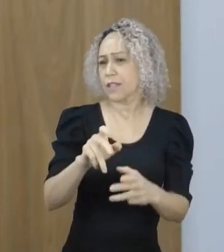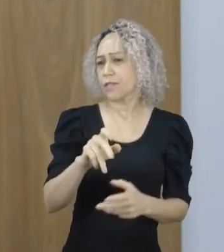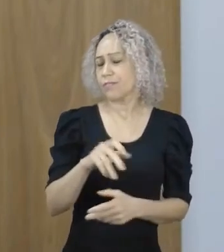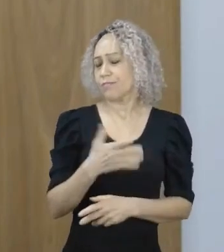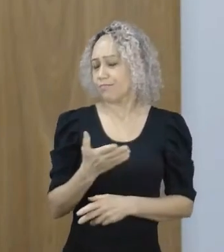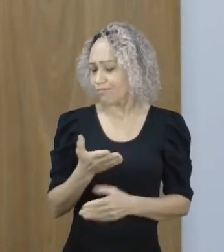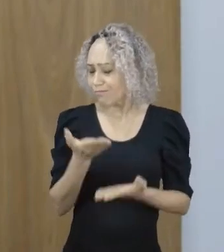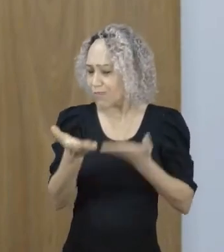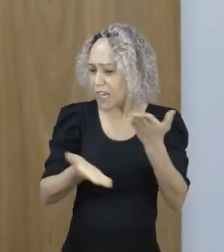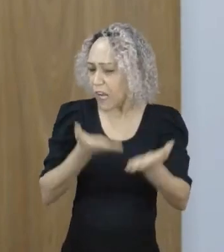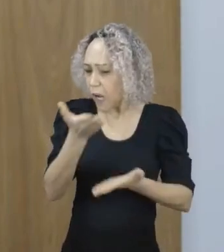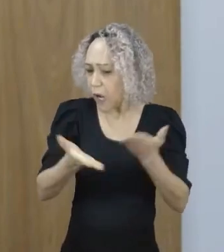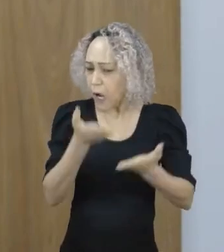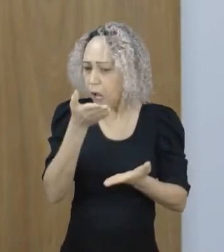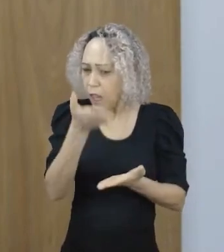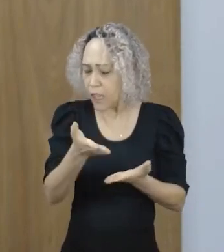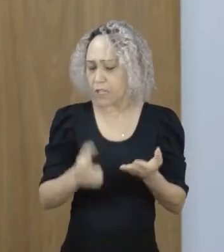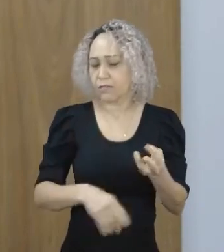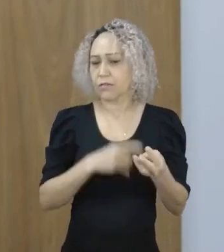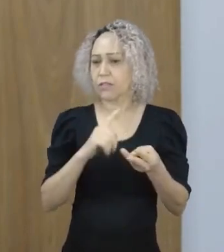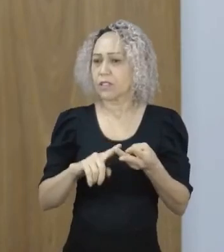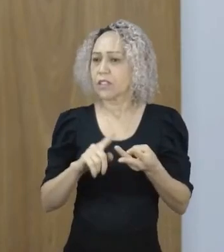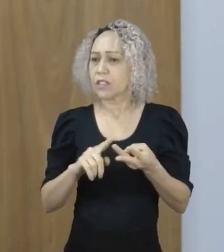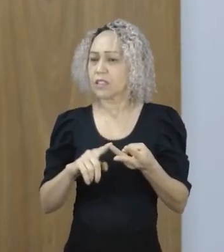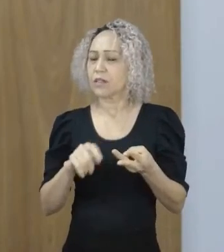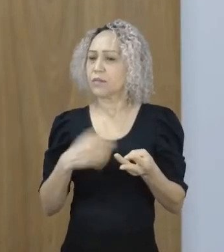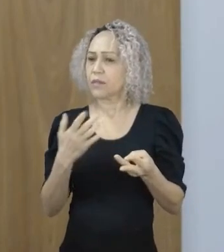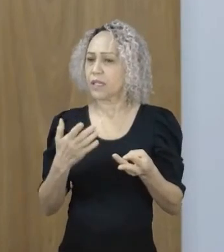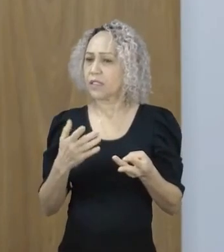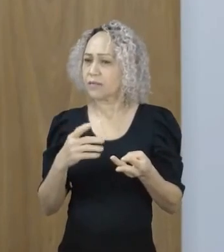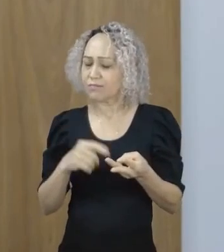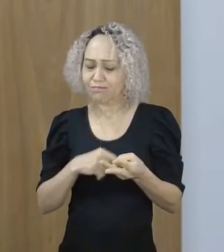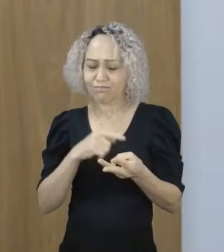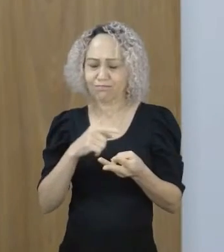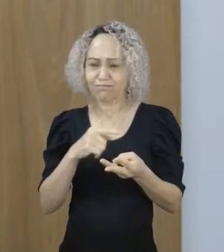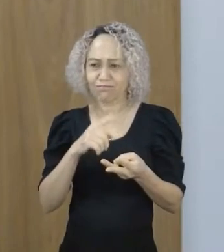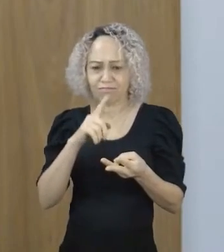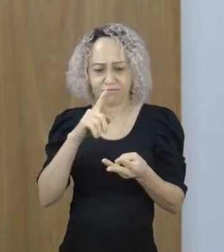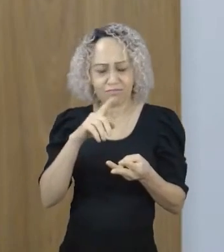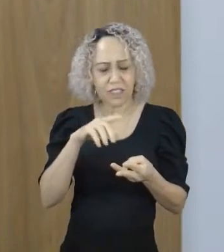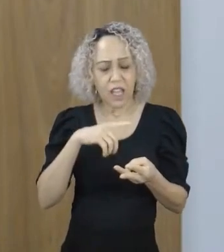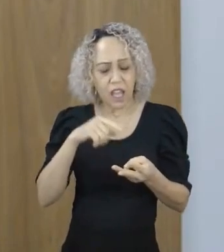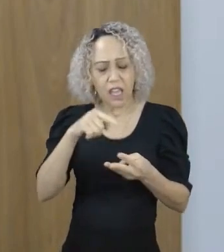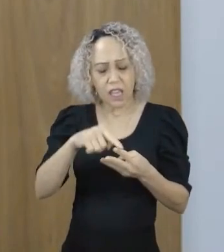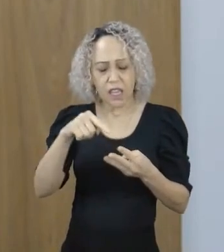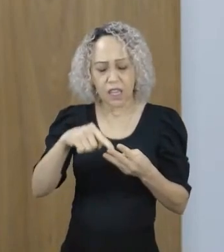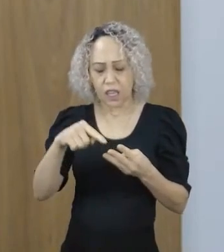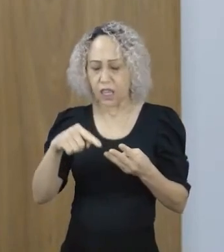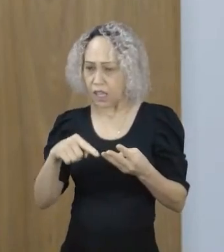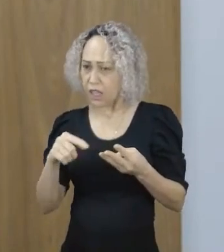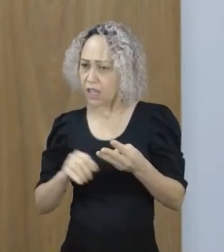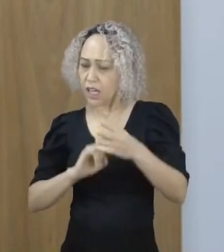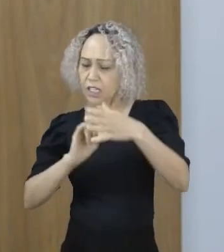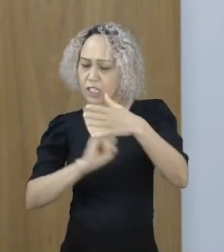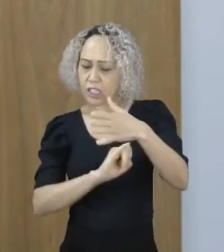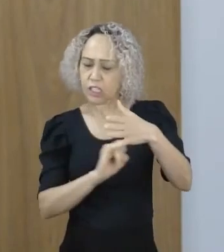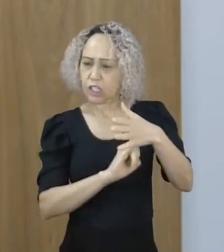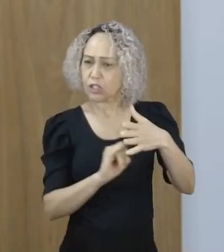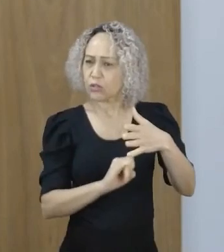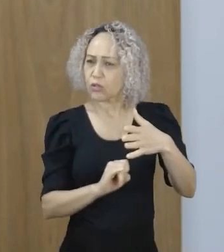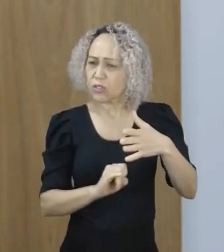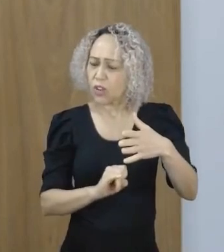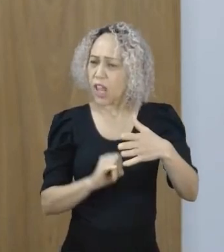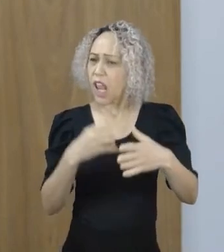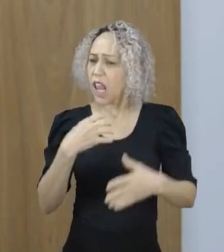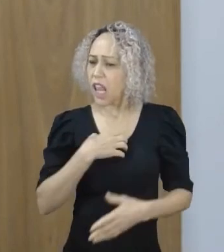100% SUS, o Matagal de Esteira. Os 3 estavam vivendo a maior crise financeira da sua história, porque estavam com o